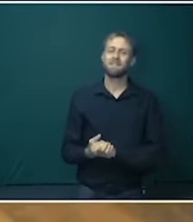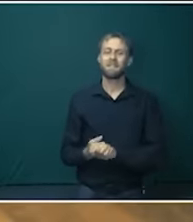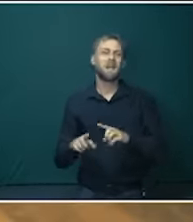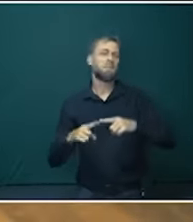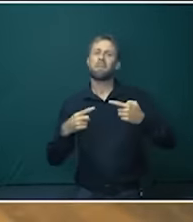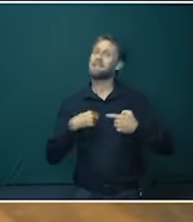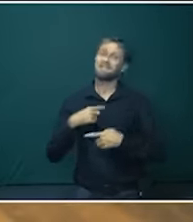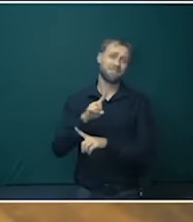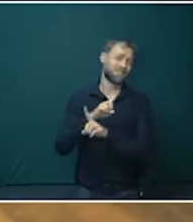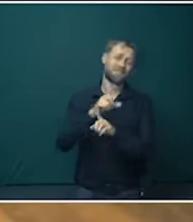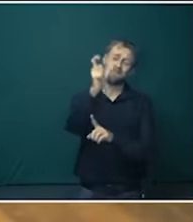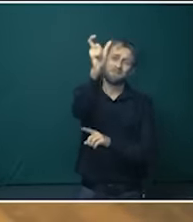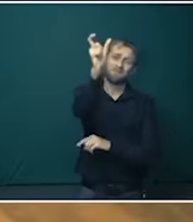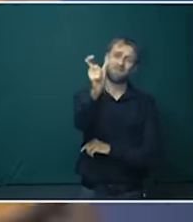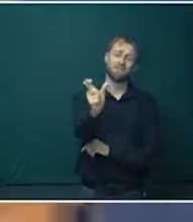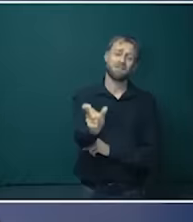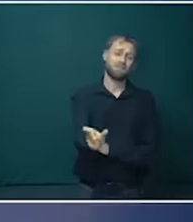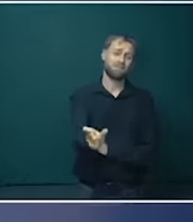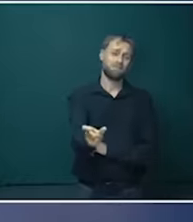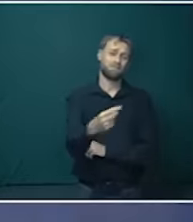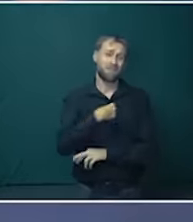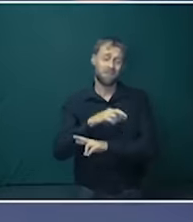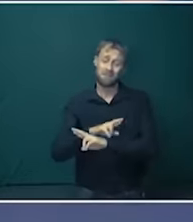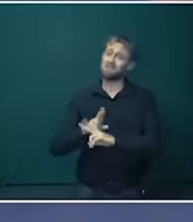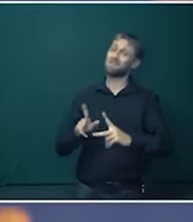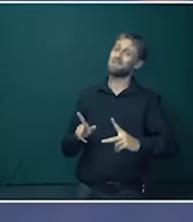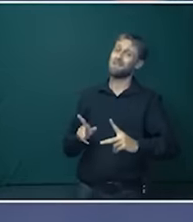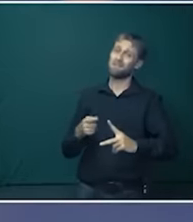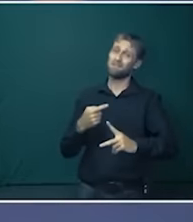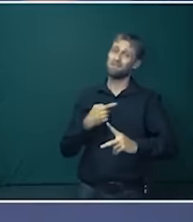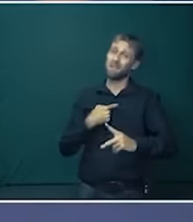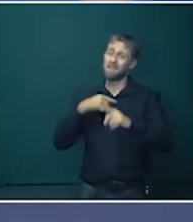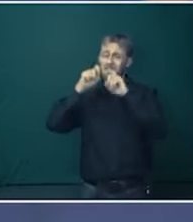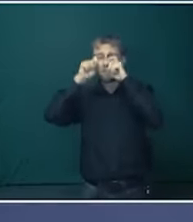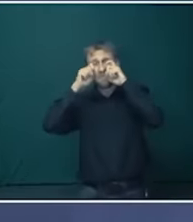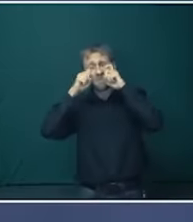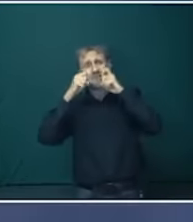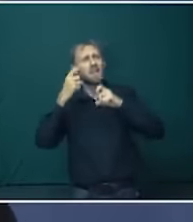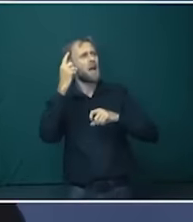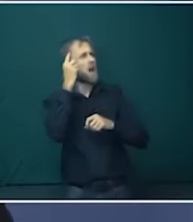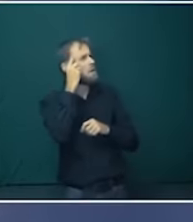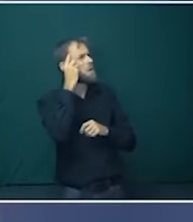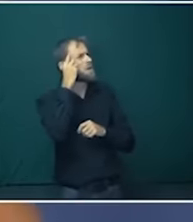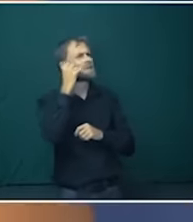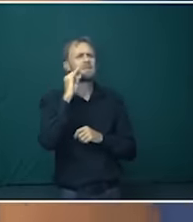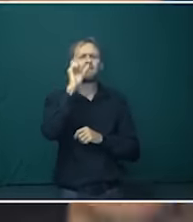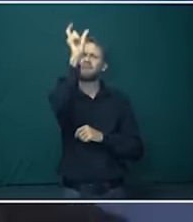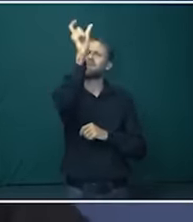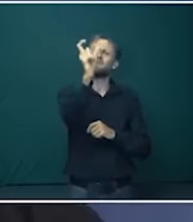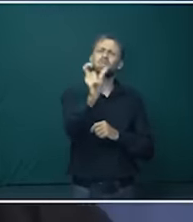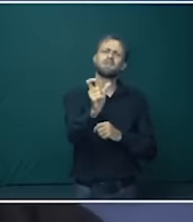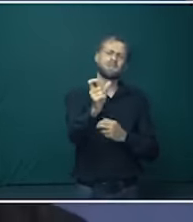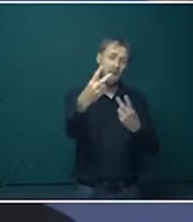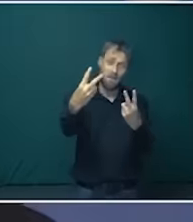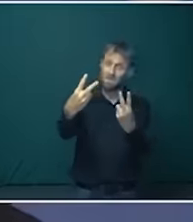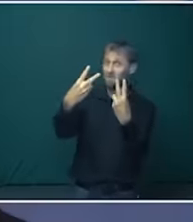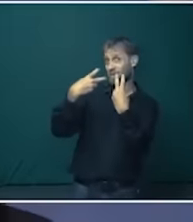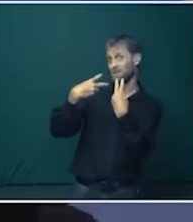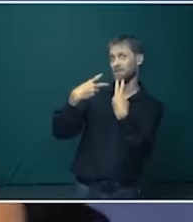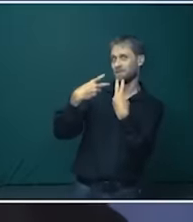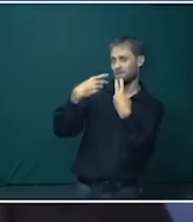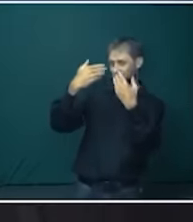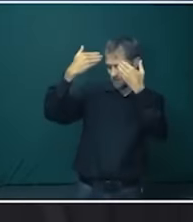Mas eu não sou você, por isso eu passei essa noite chorando e pensando. Se eu fosse você, eu descia do